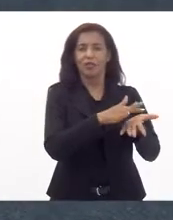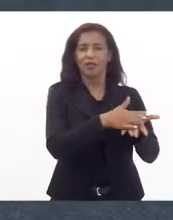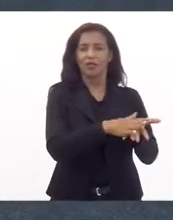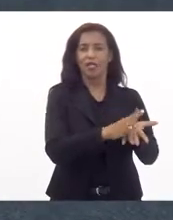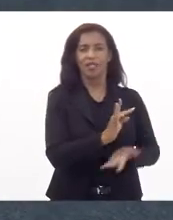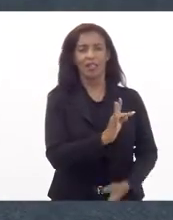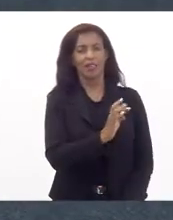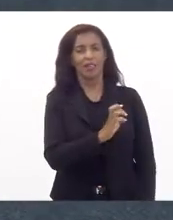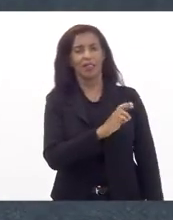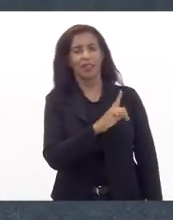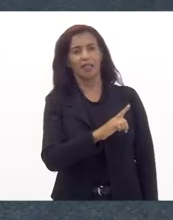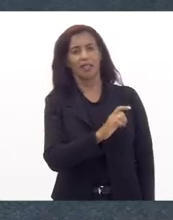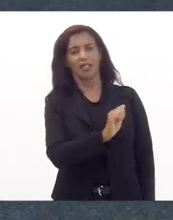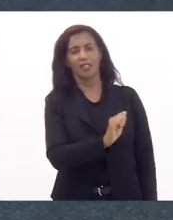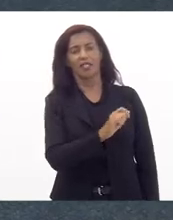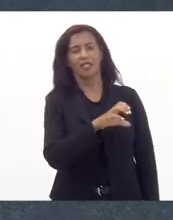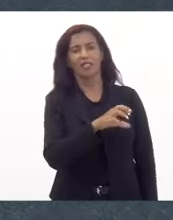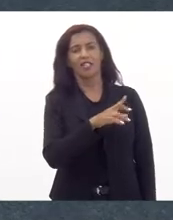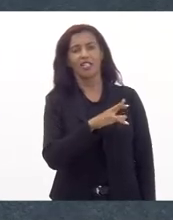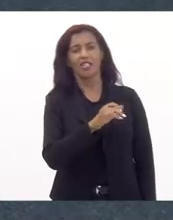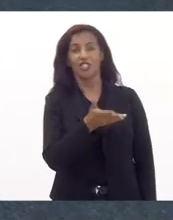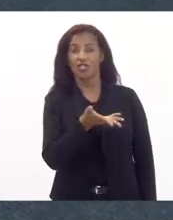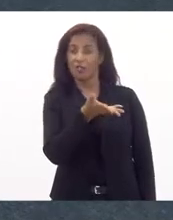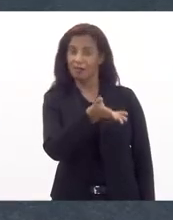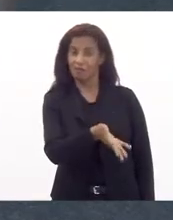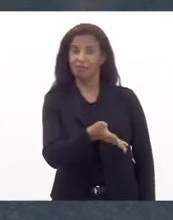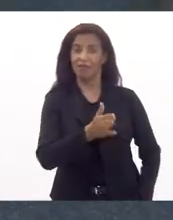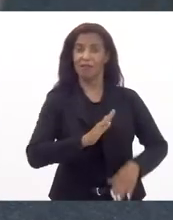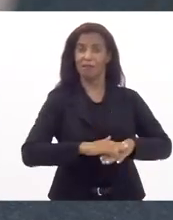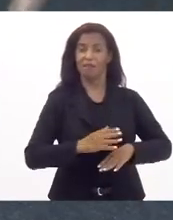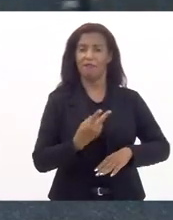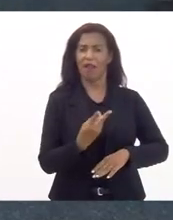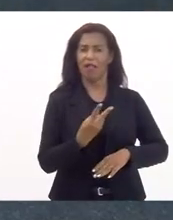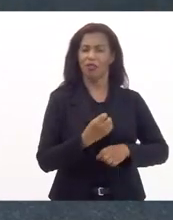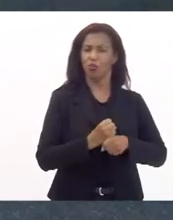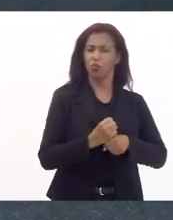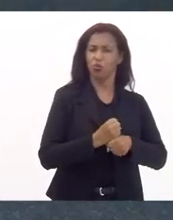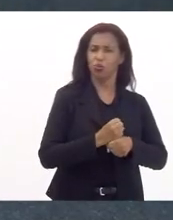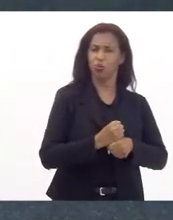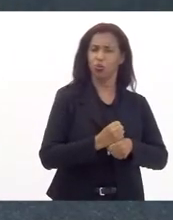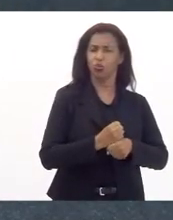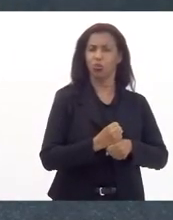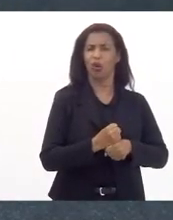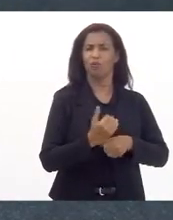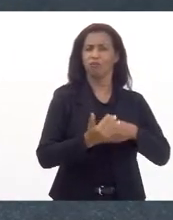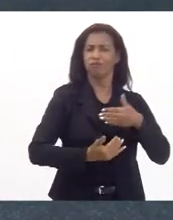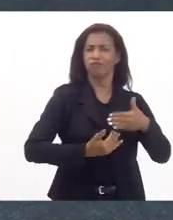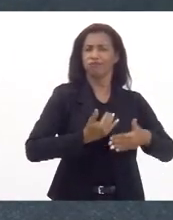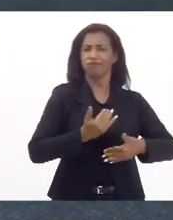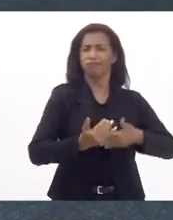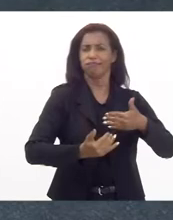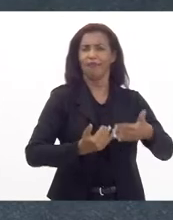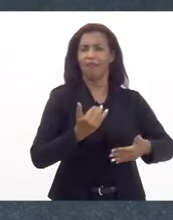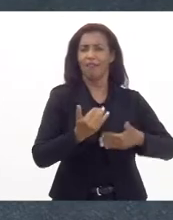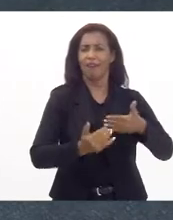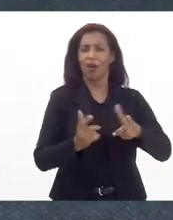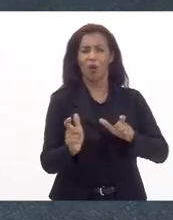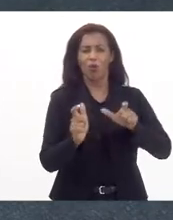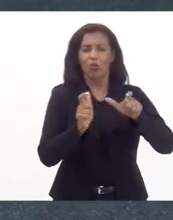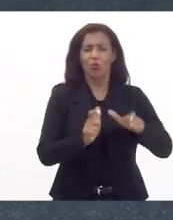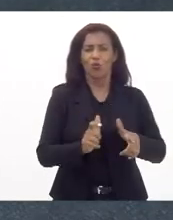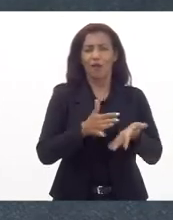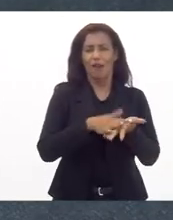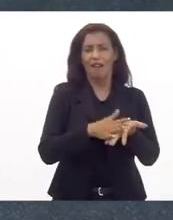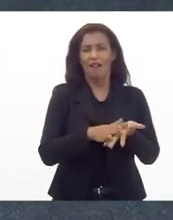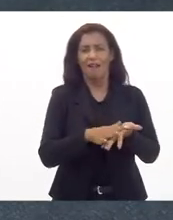sambista Teresa Cristina que há mais de duas décadas vem consolidando lugar da mulher